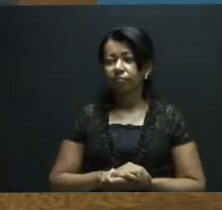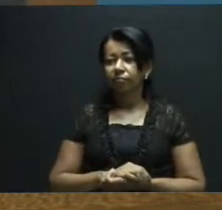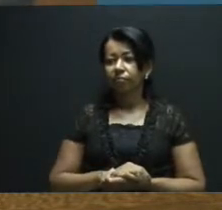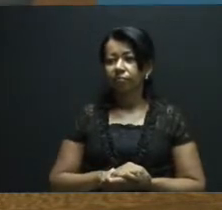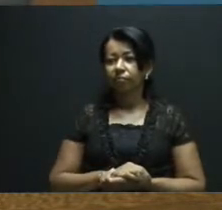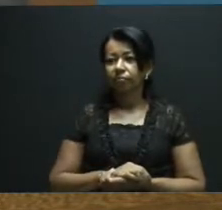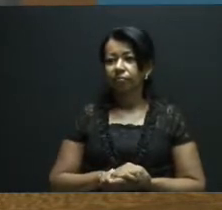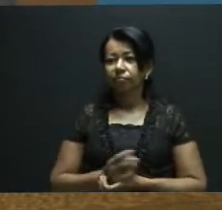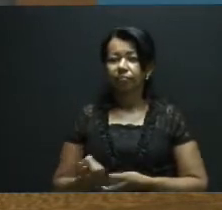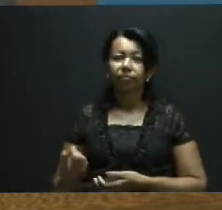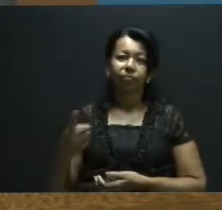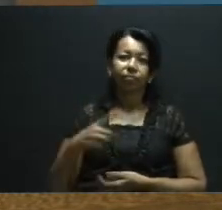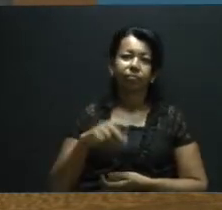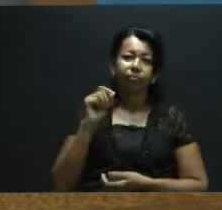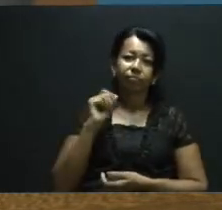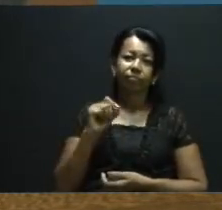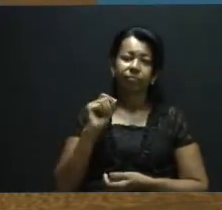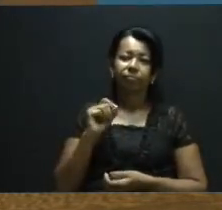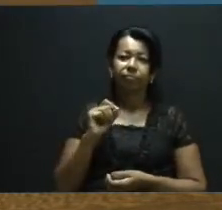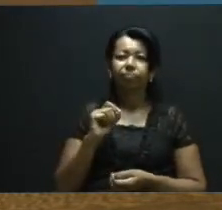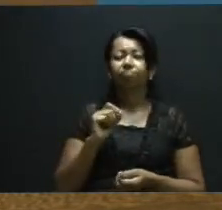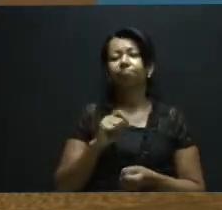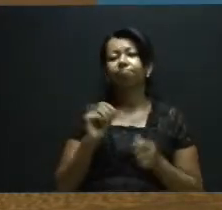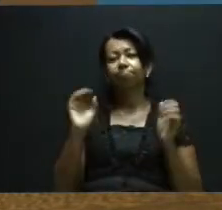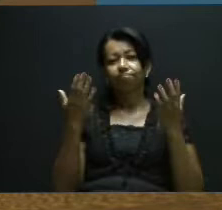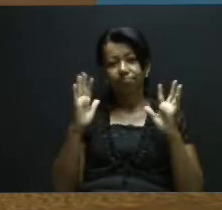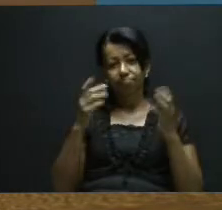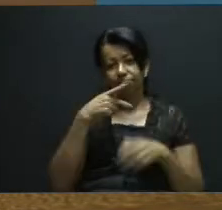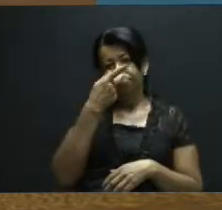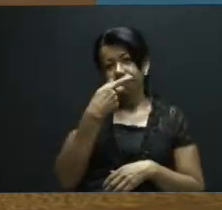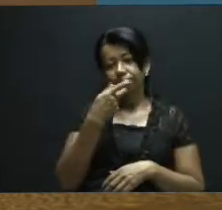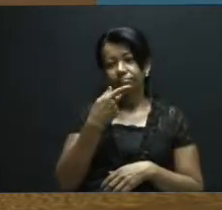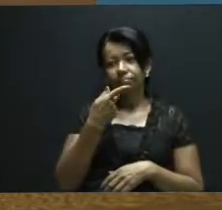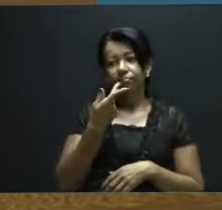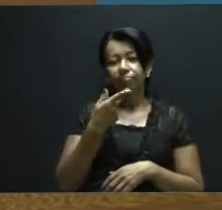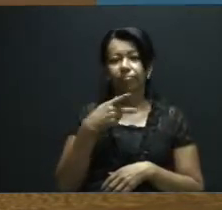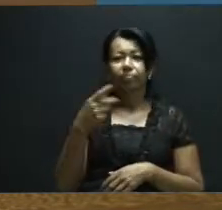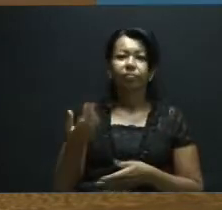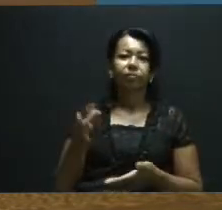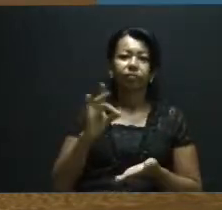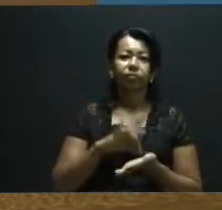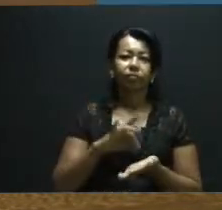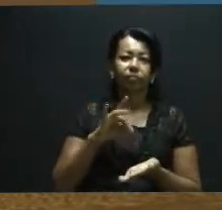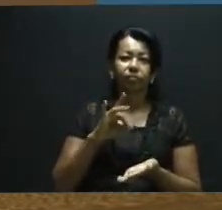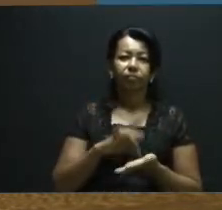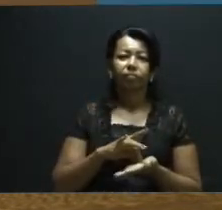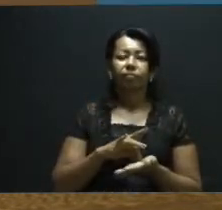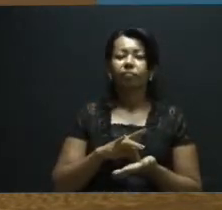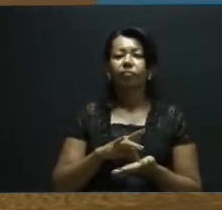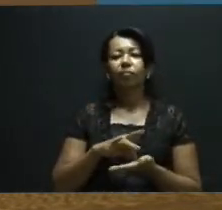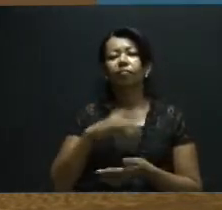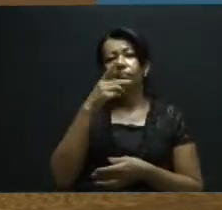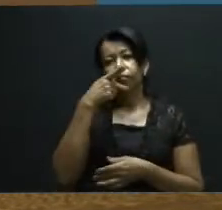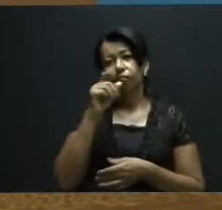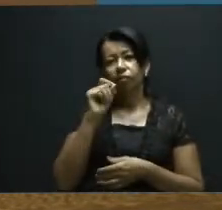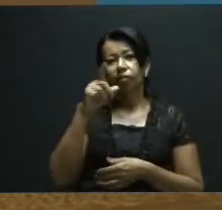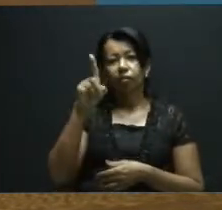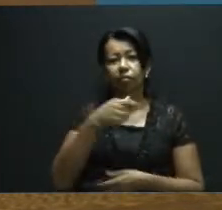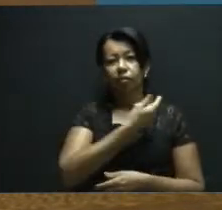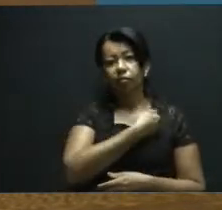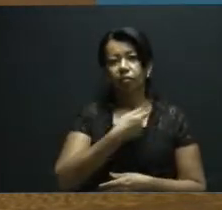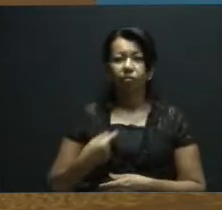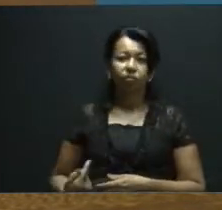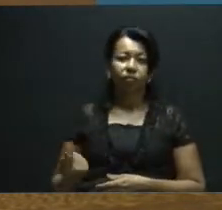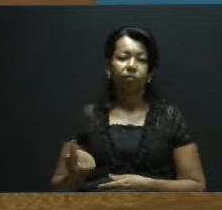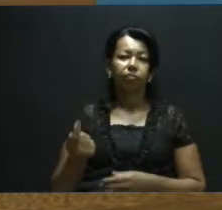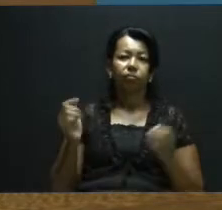aqui soltando uma verdadeira comoção aí dodô que é este governo que está